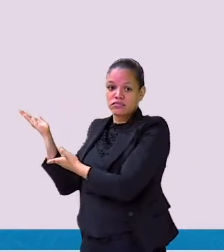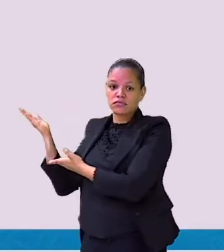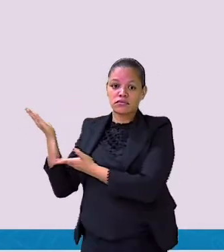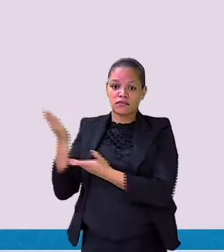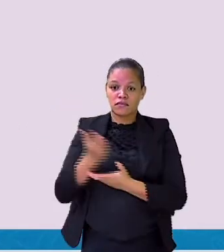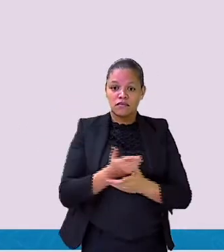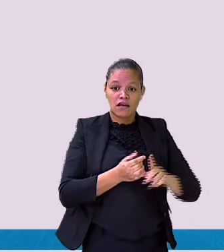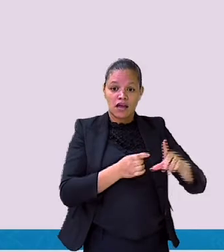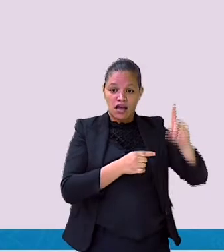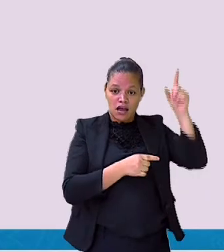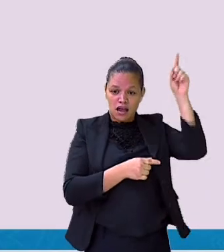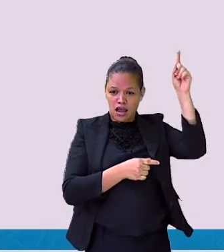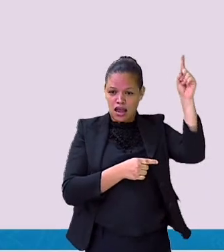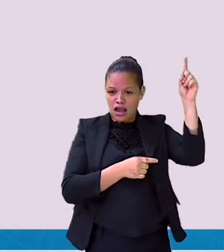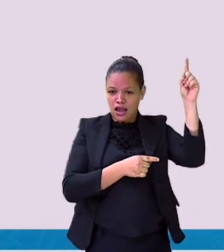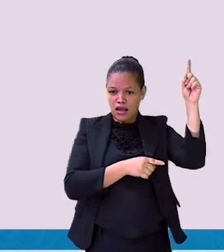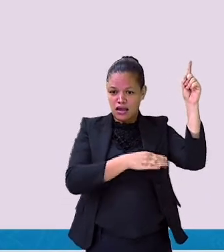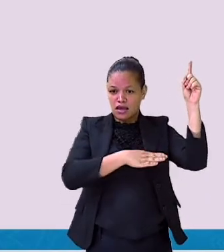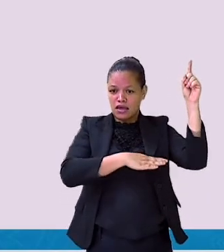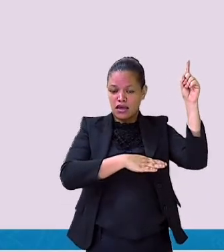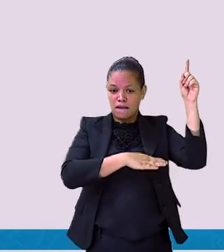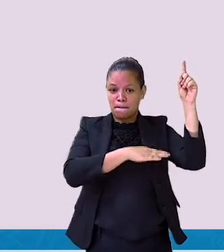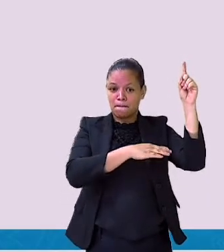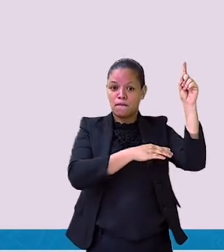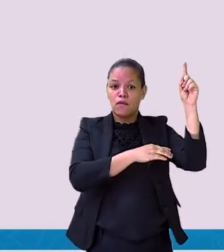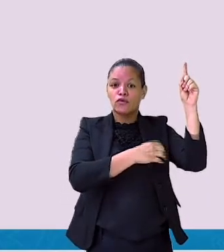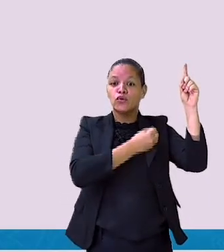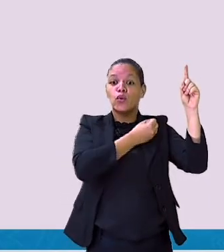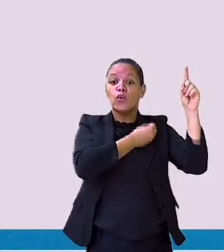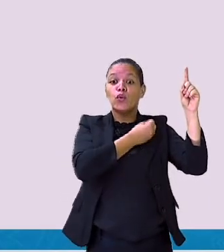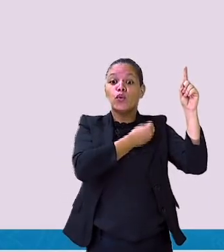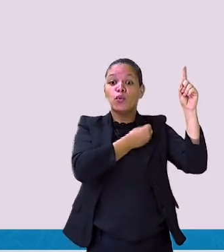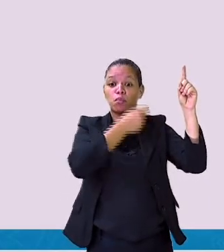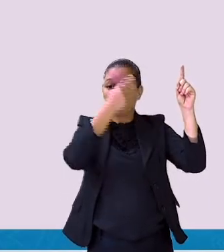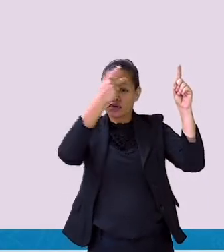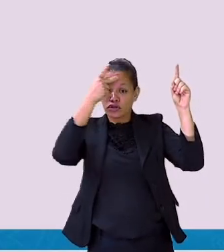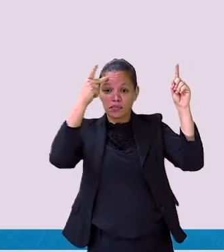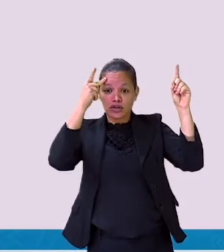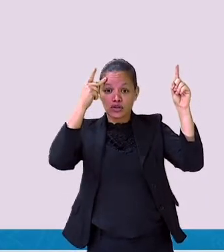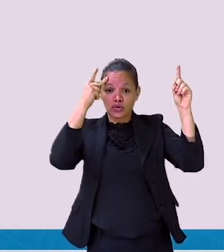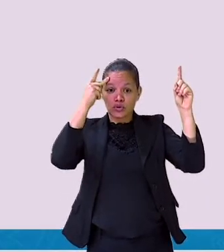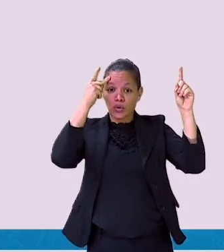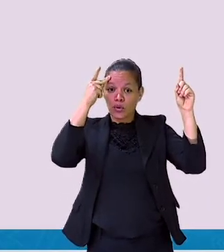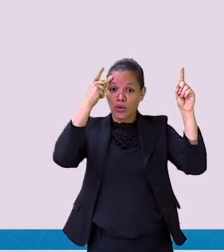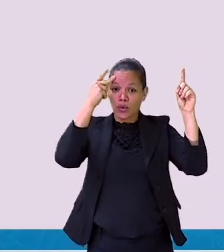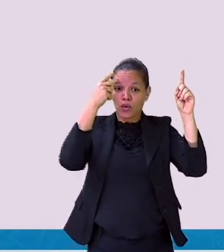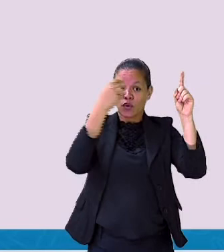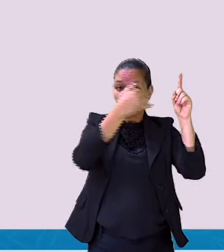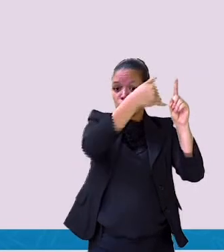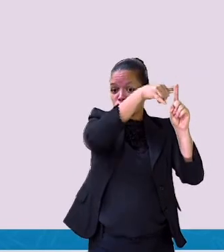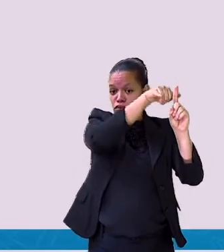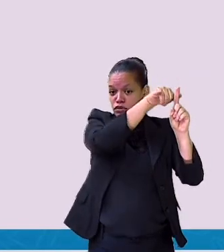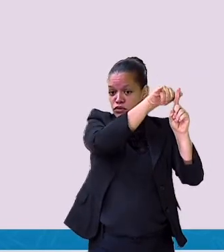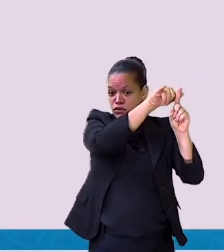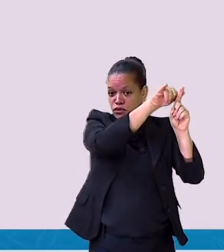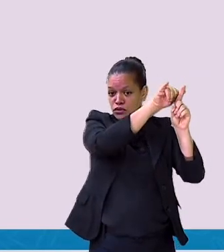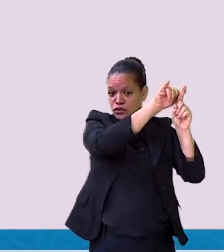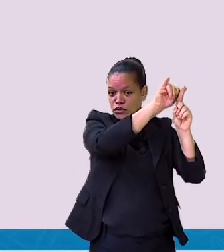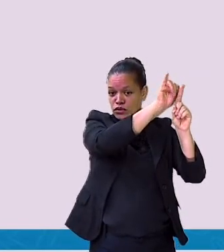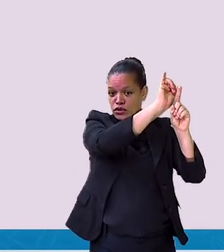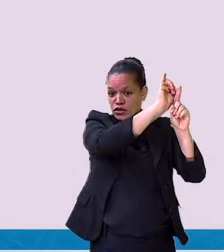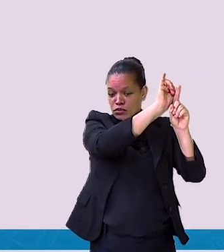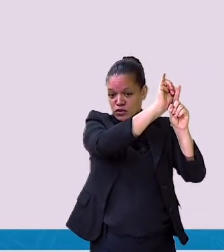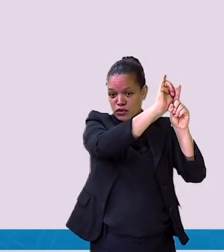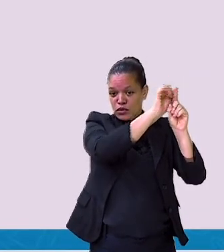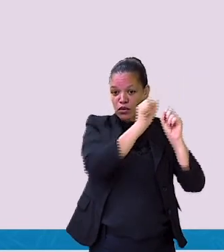Vamos lá? A professora está errado. Justamente porque se fosse até o 7, seria até